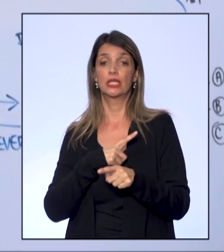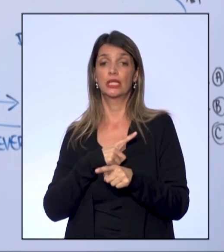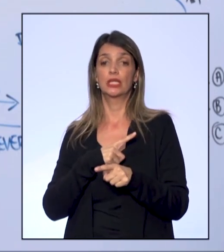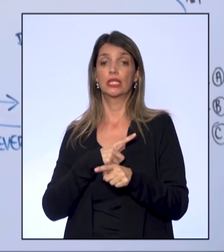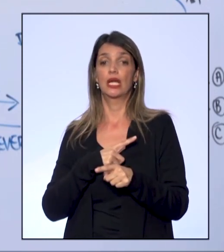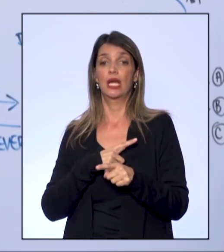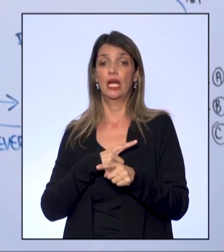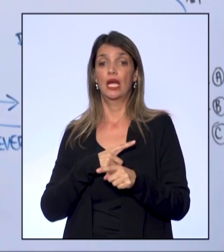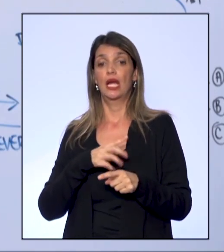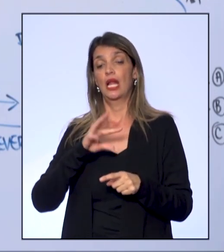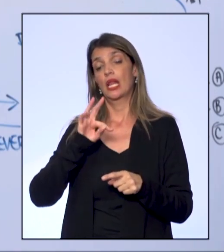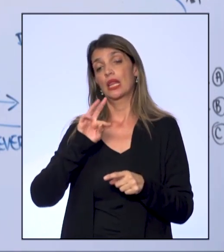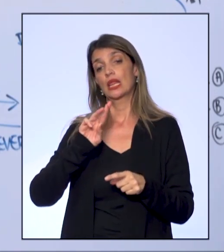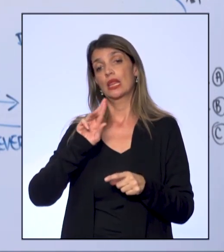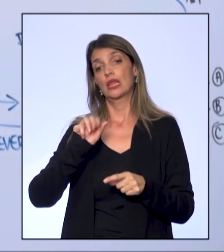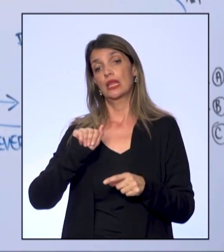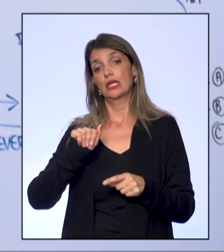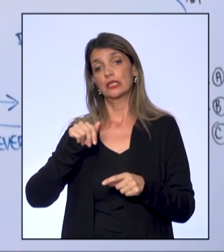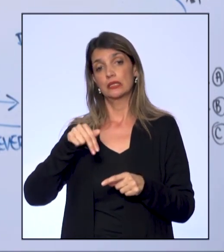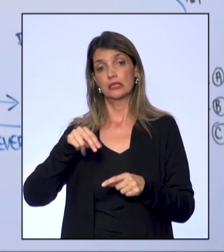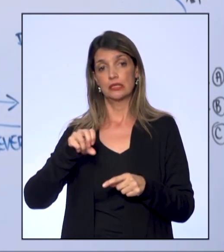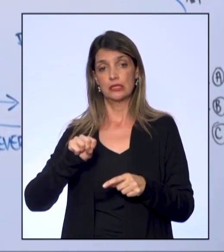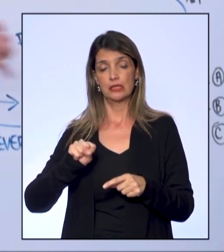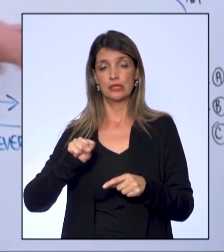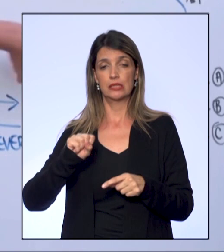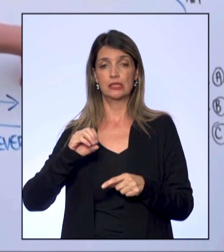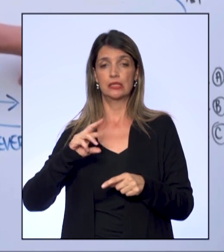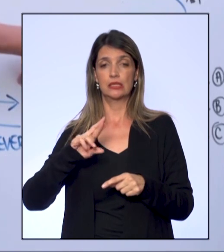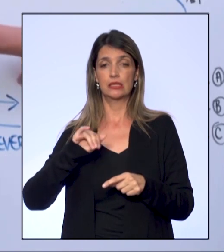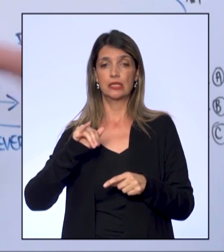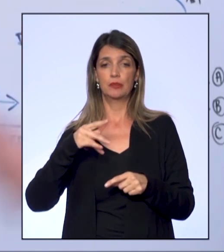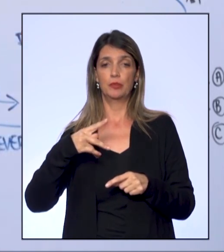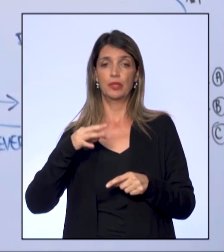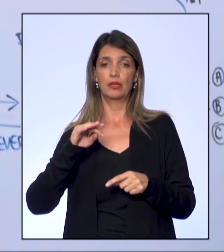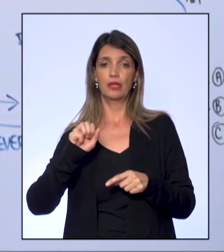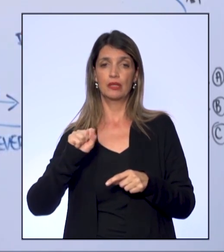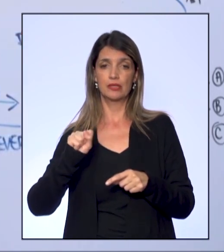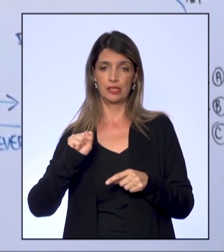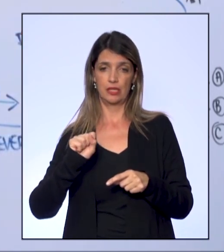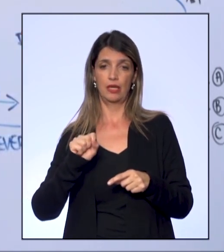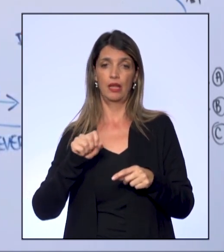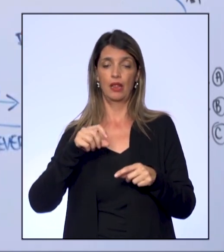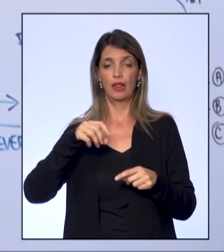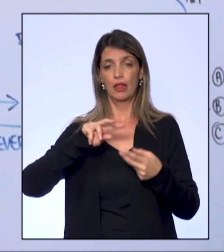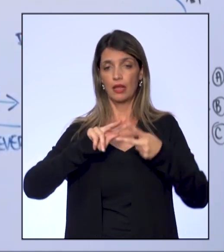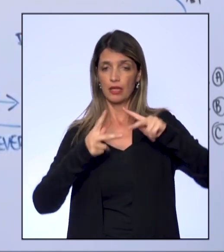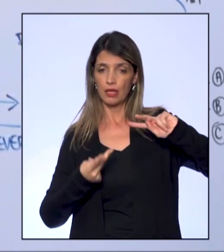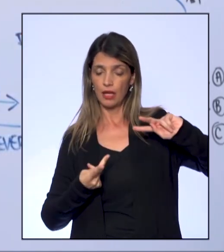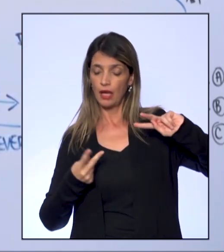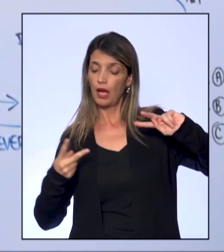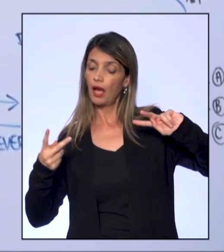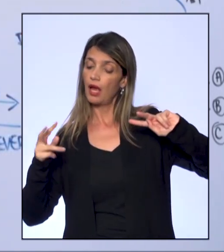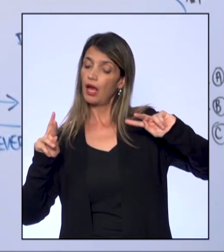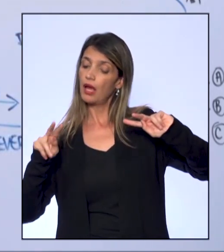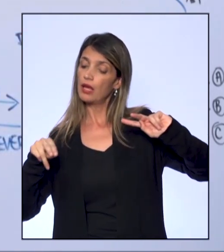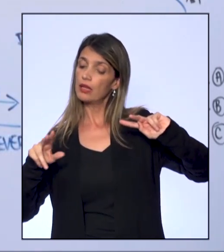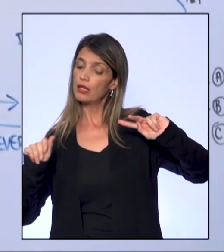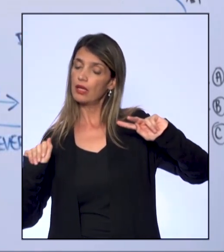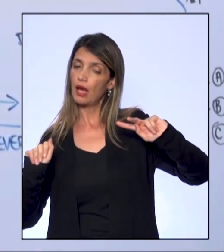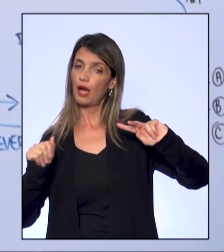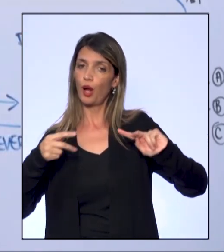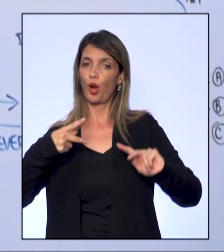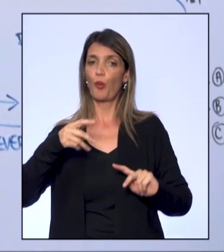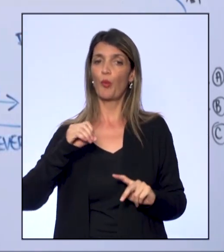transcriptase reversa, tá? Só para quem quiser anotar, DNA para RNA é uma enzima chamada de DNA